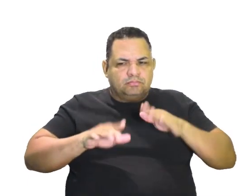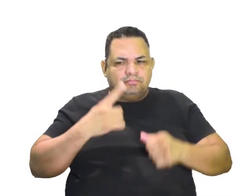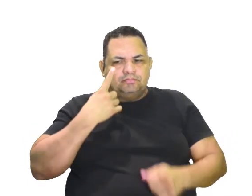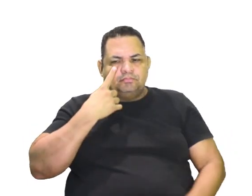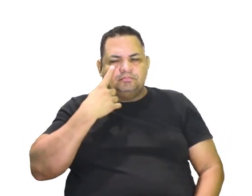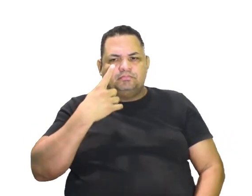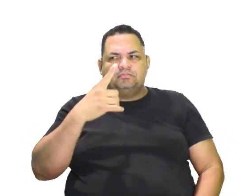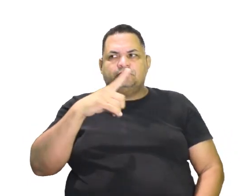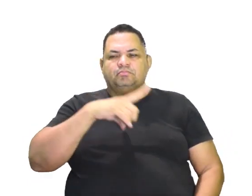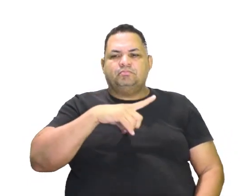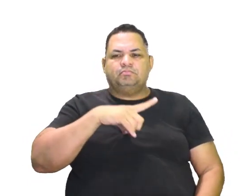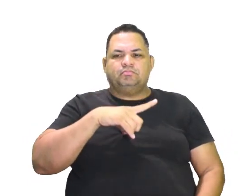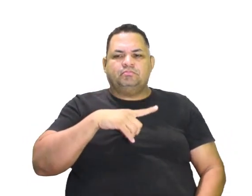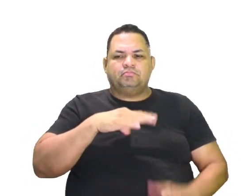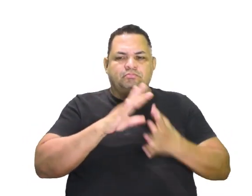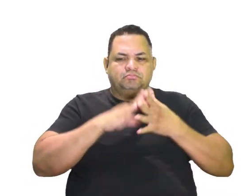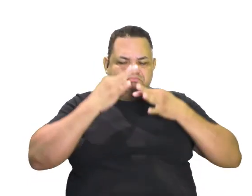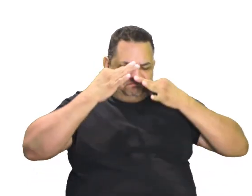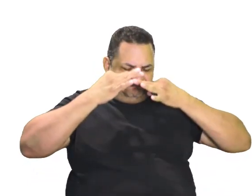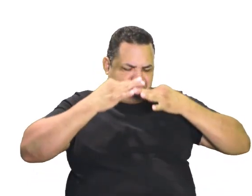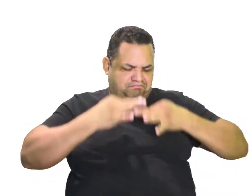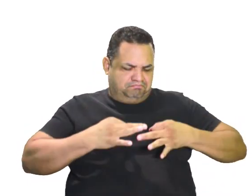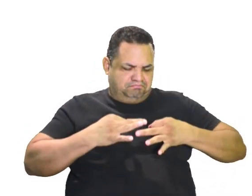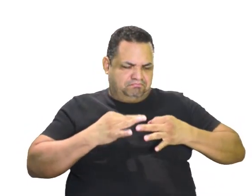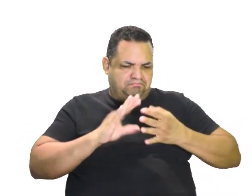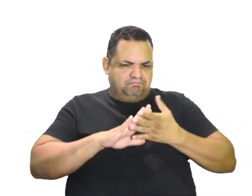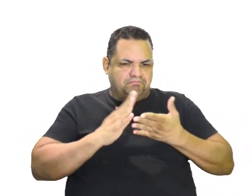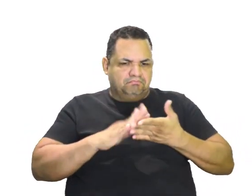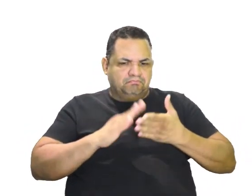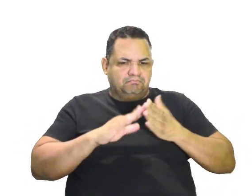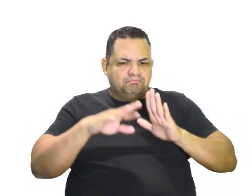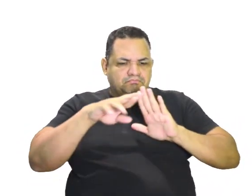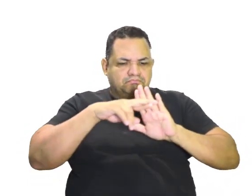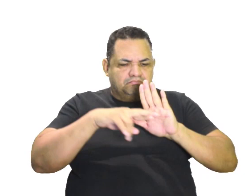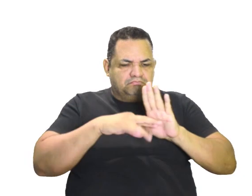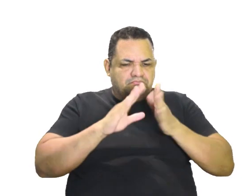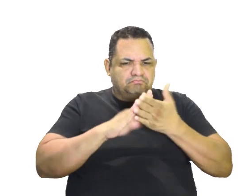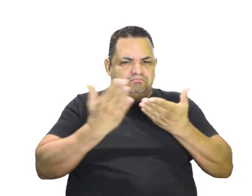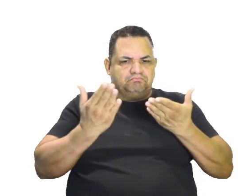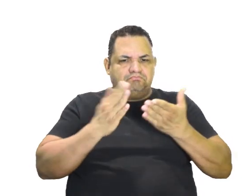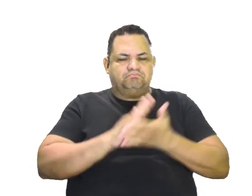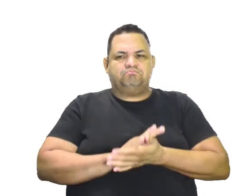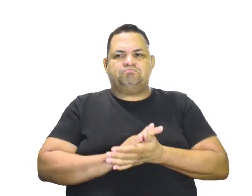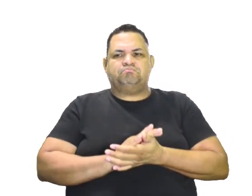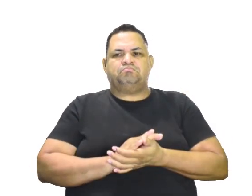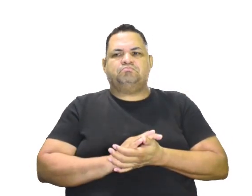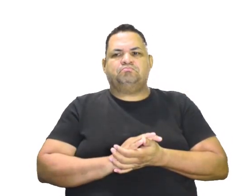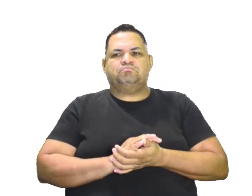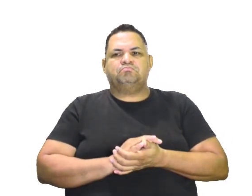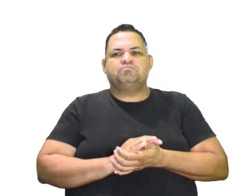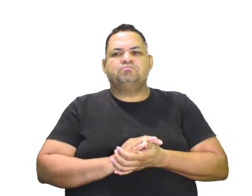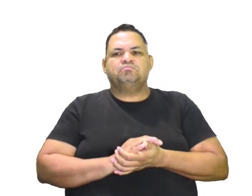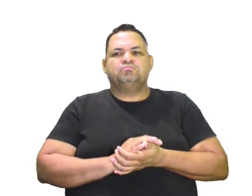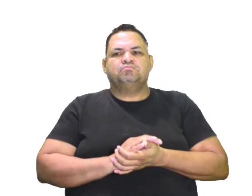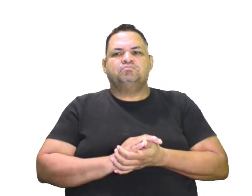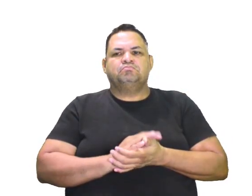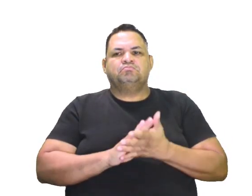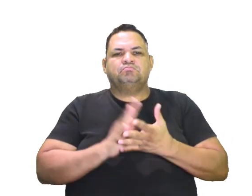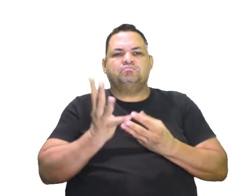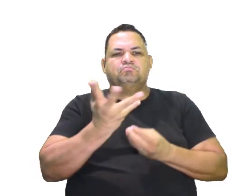ter uma polidez, tinha que ser aquela coisa clara, transparente, inequívoca. Então, a